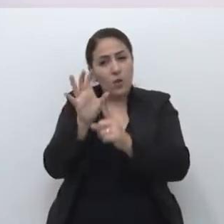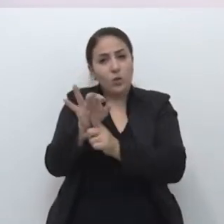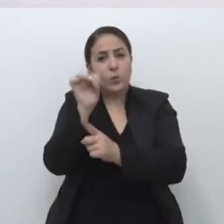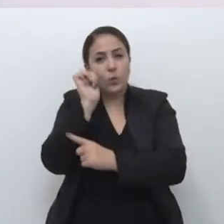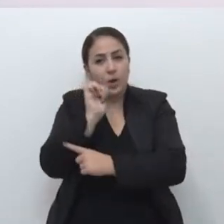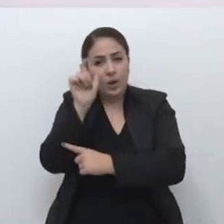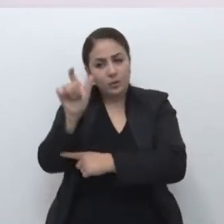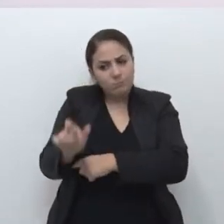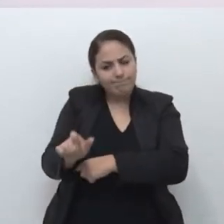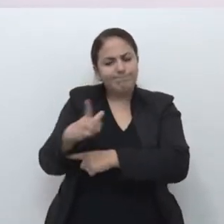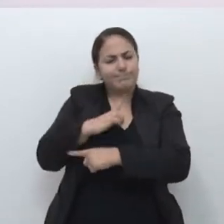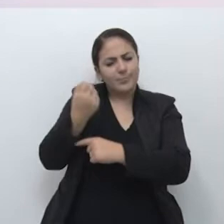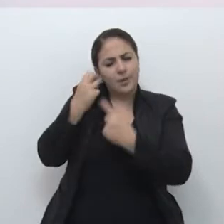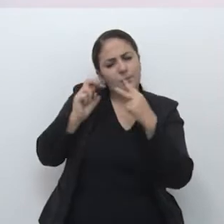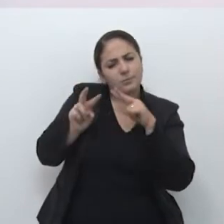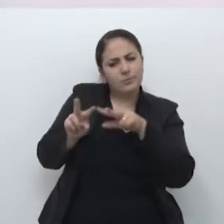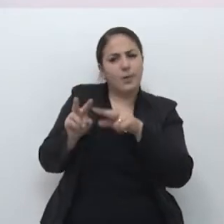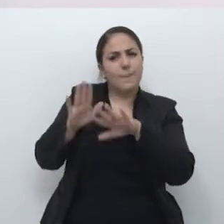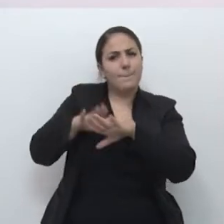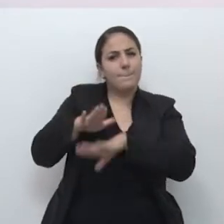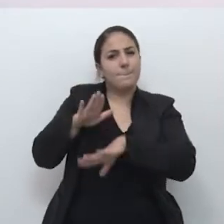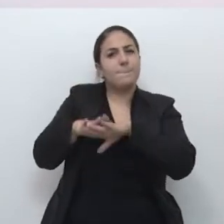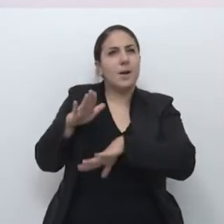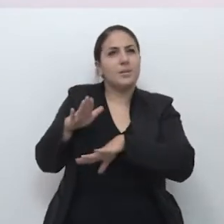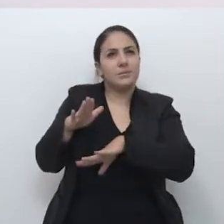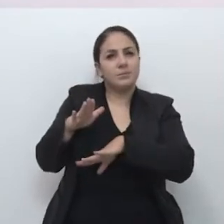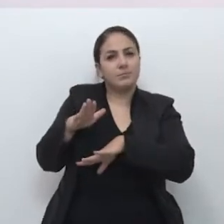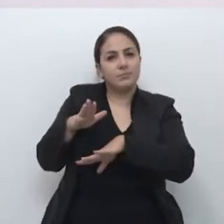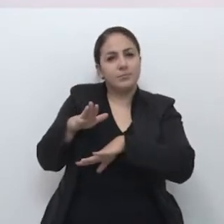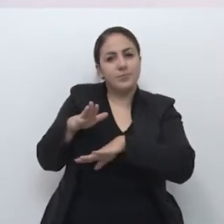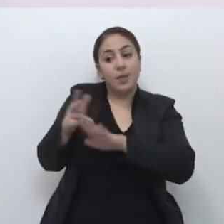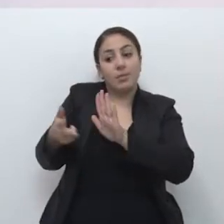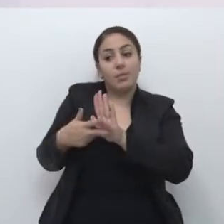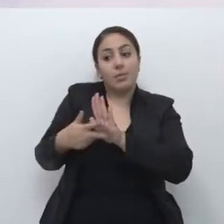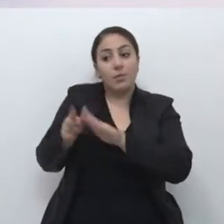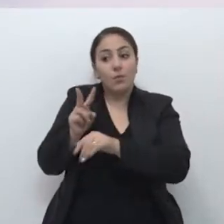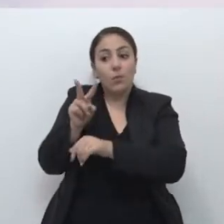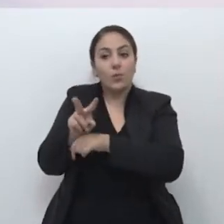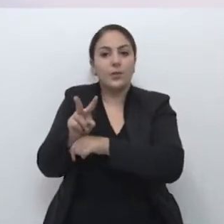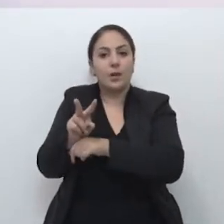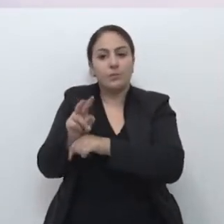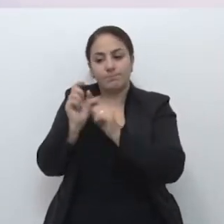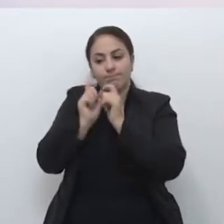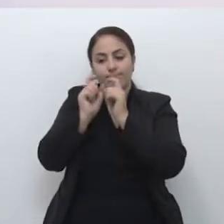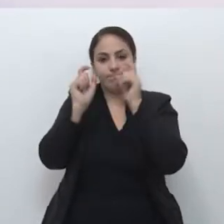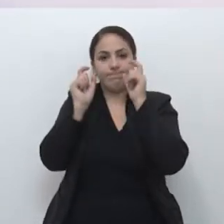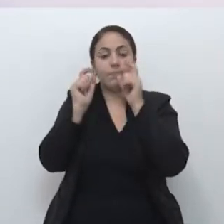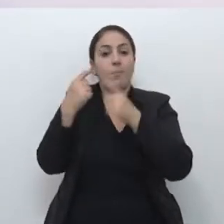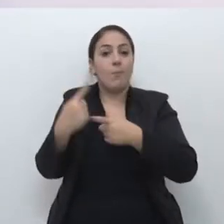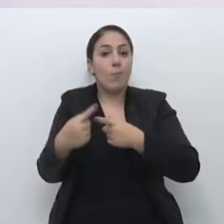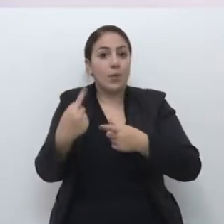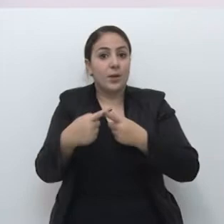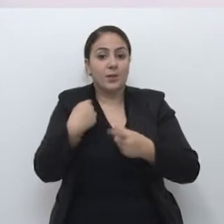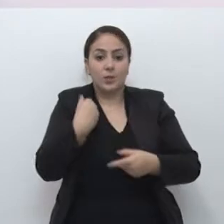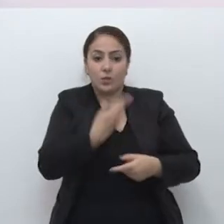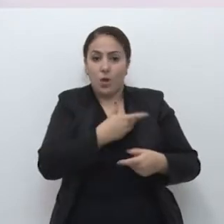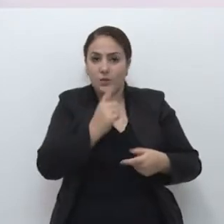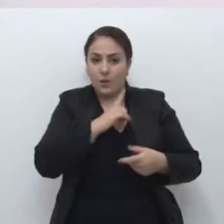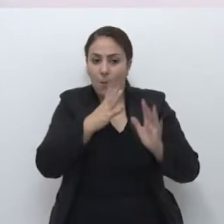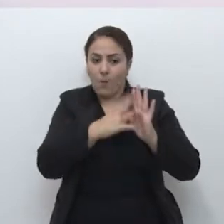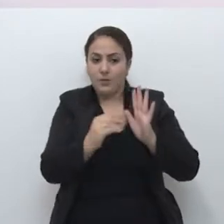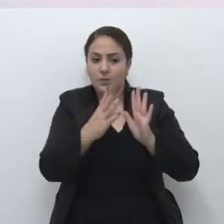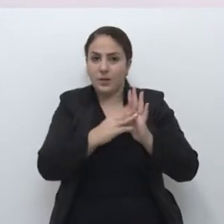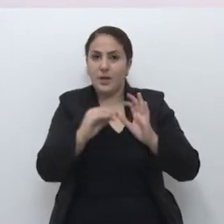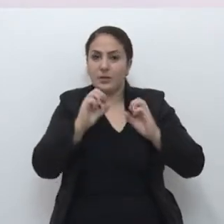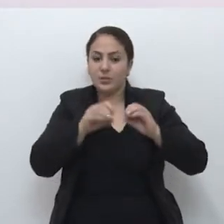mulher, elas tenham um olhar mais cuidadoso, um olhar mais atento, porque a gente vem